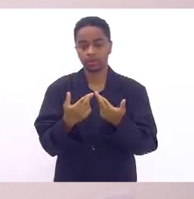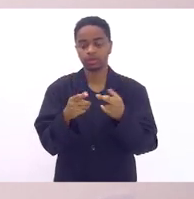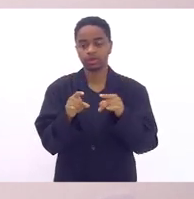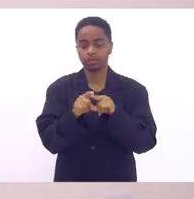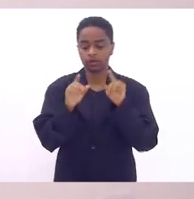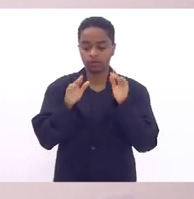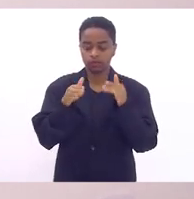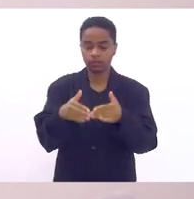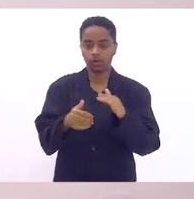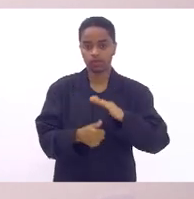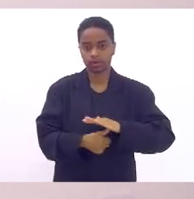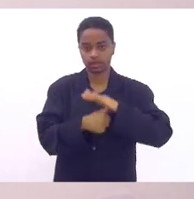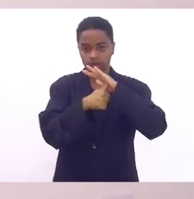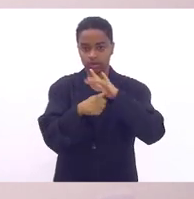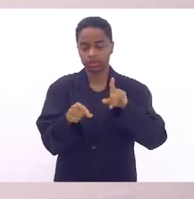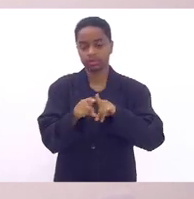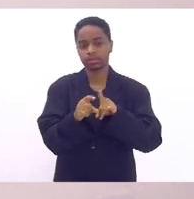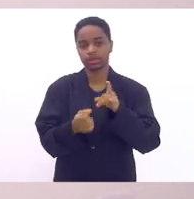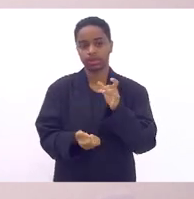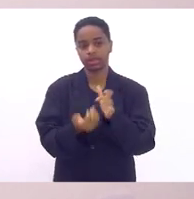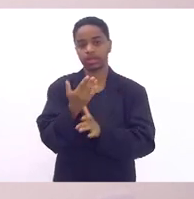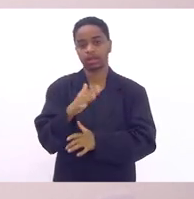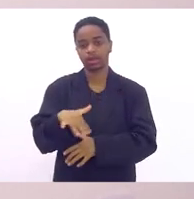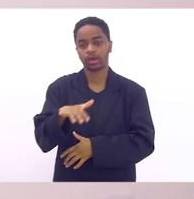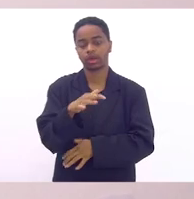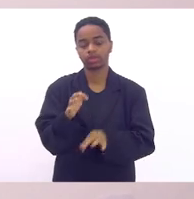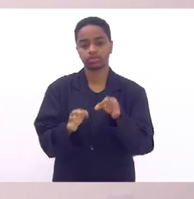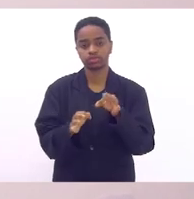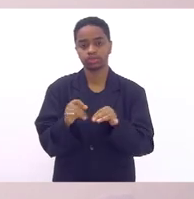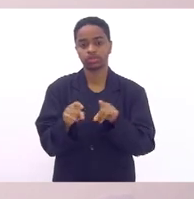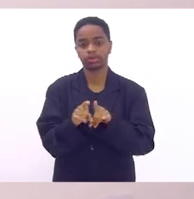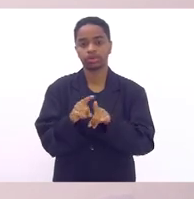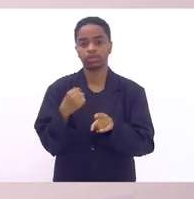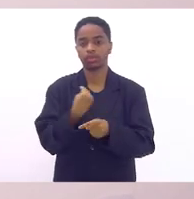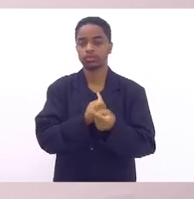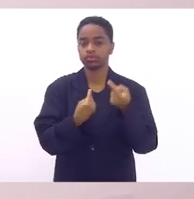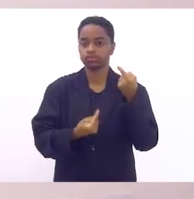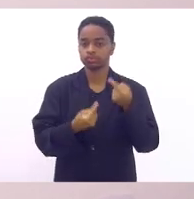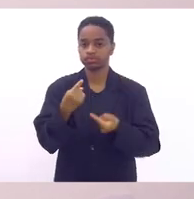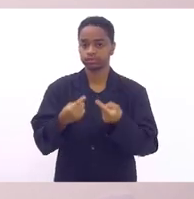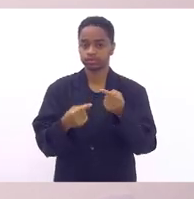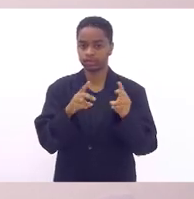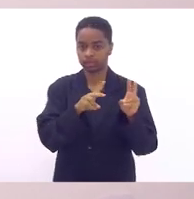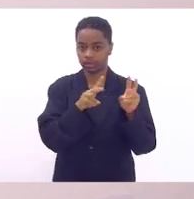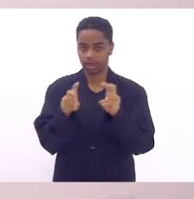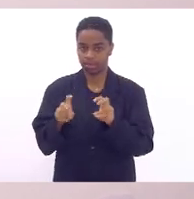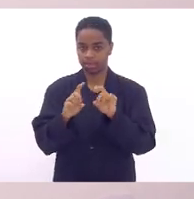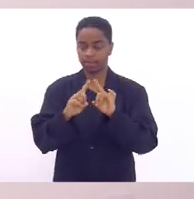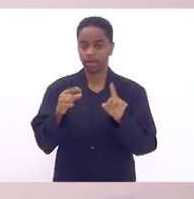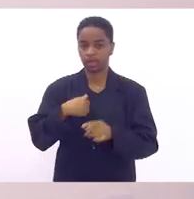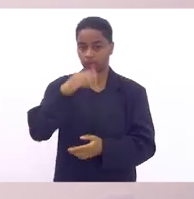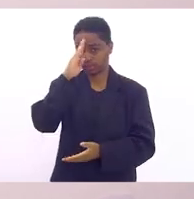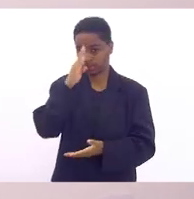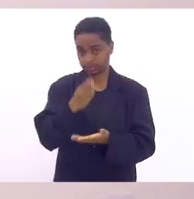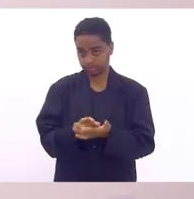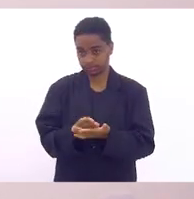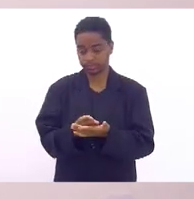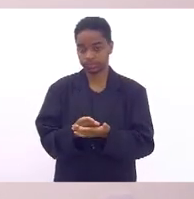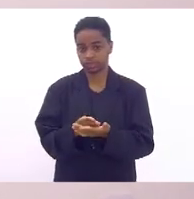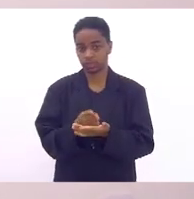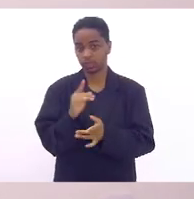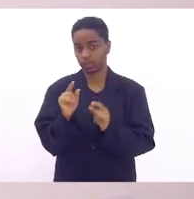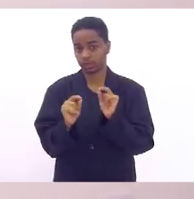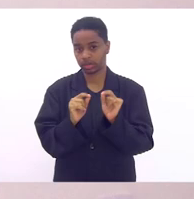agora uma personalidade jurídica e a gente tá discutindo essa agenda eh eu acho denisar que